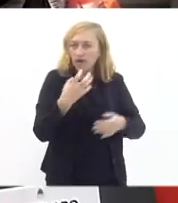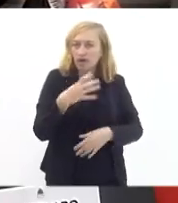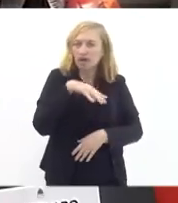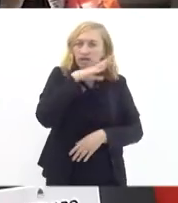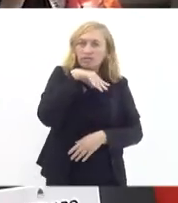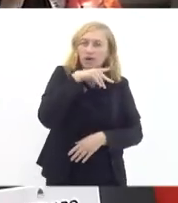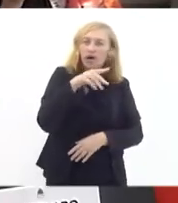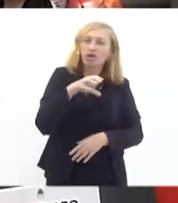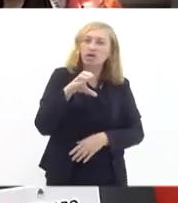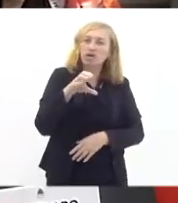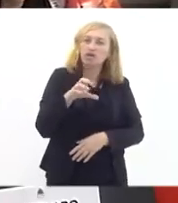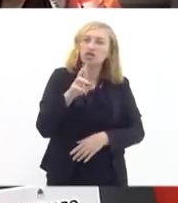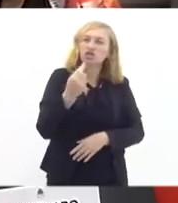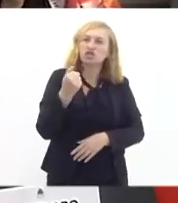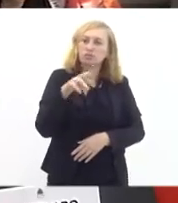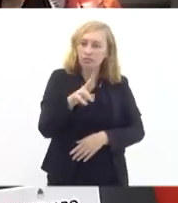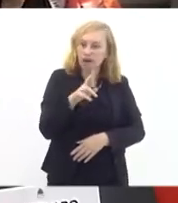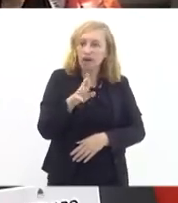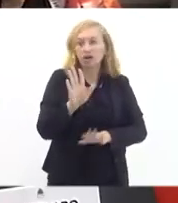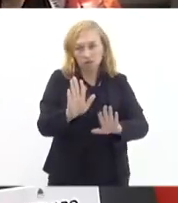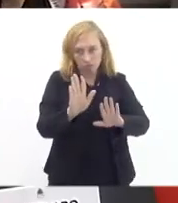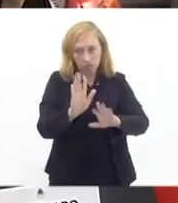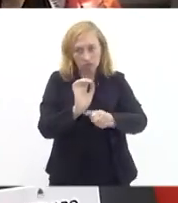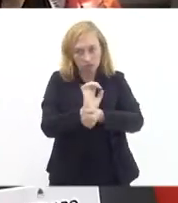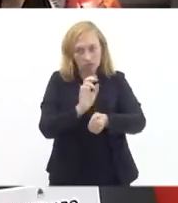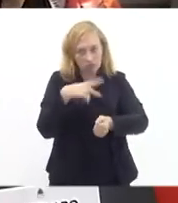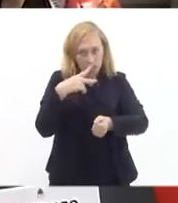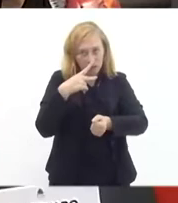Gente, cada...